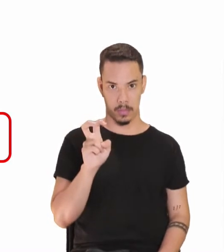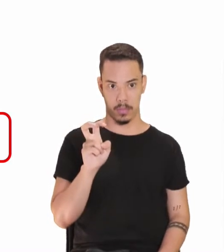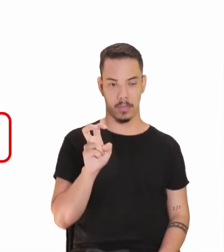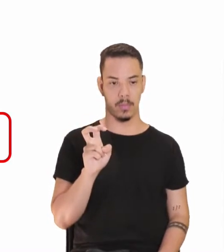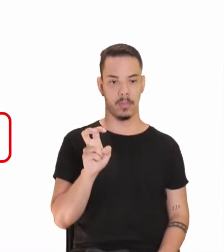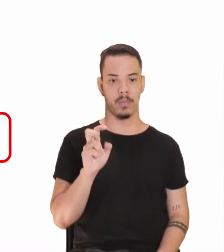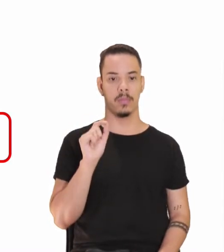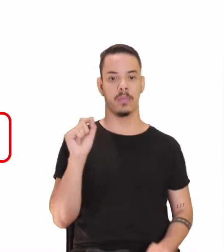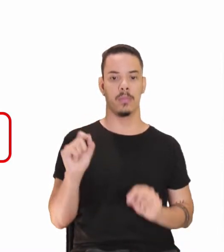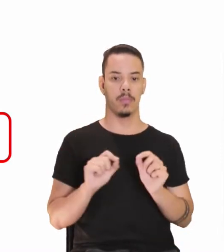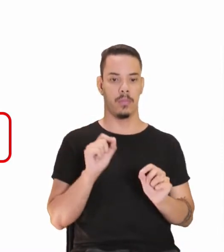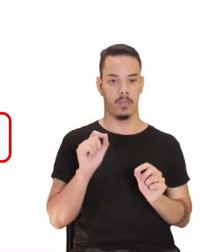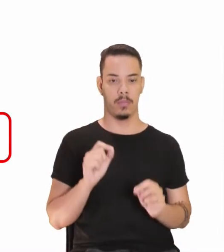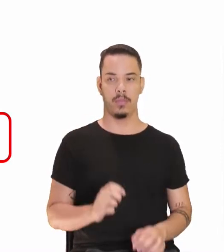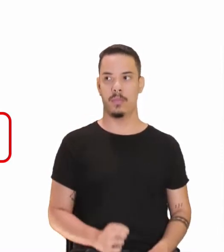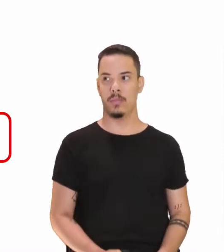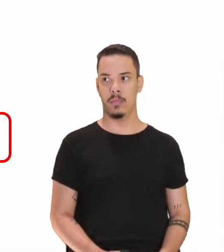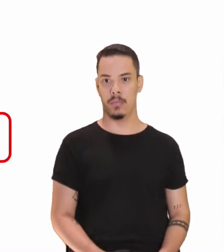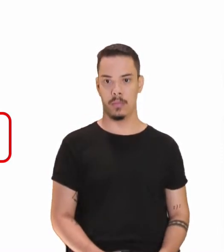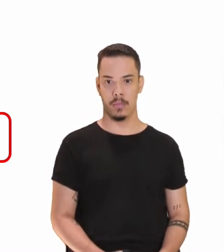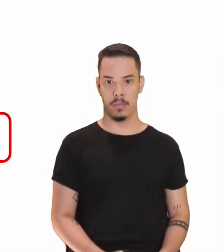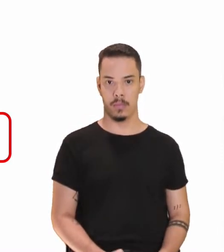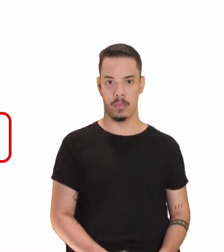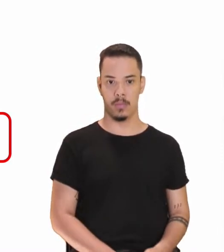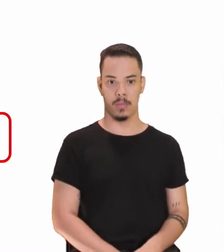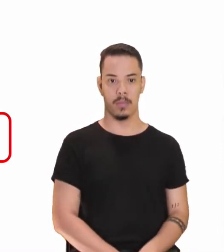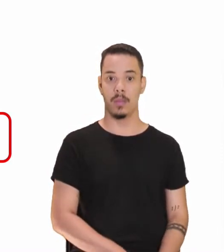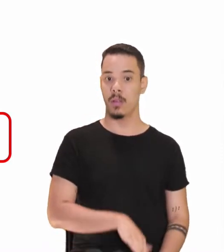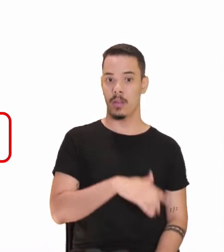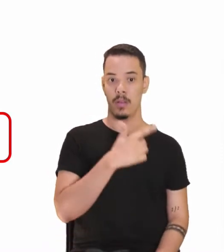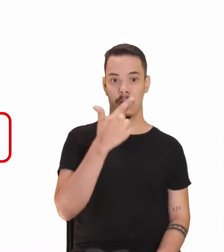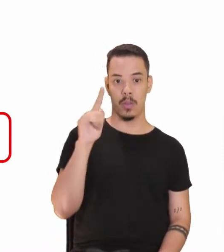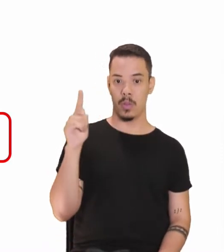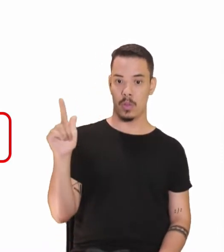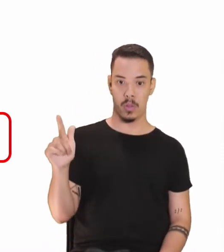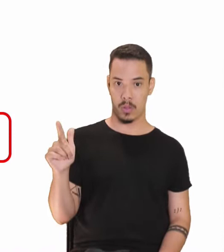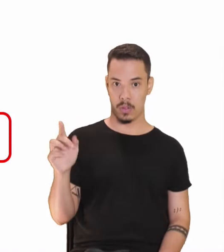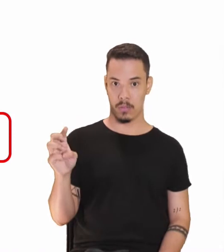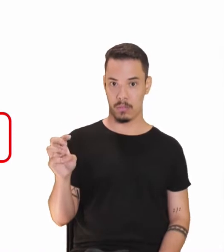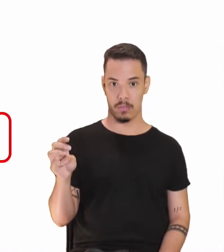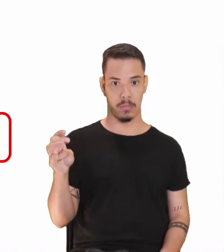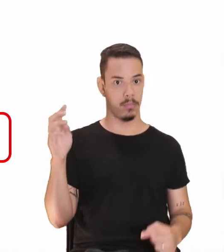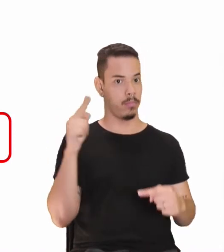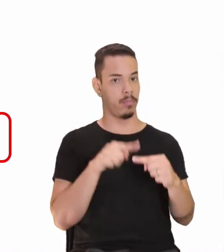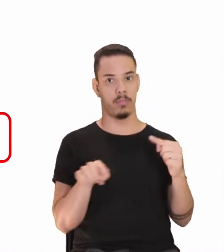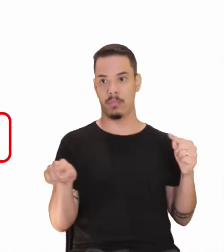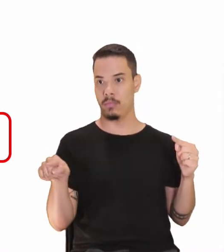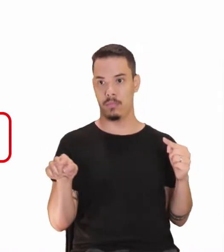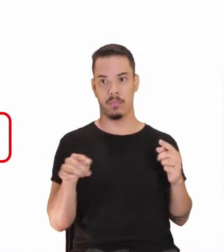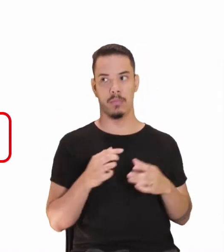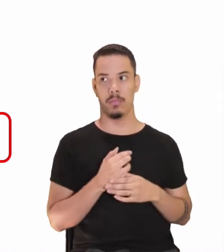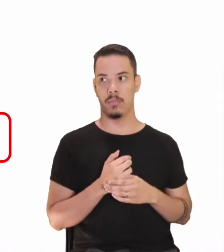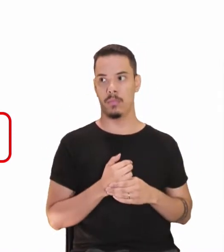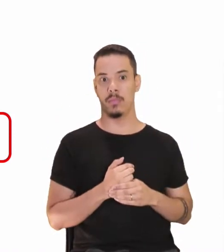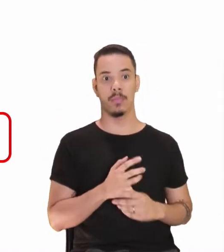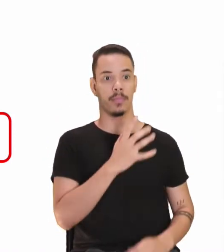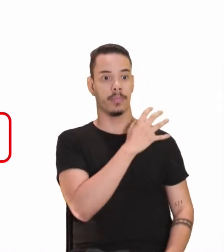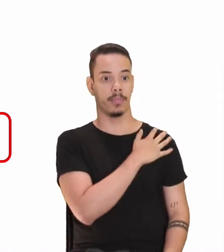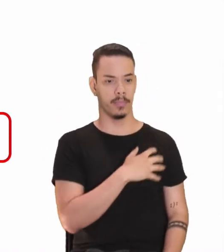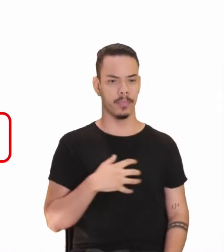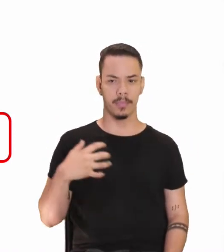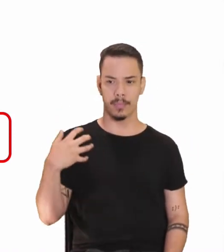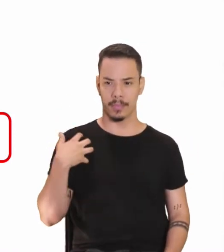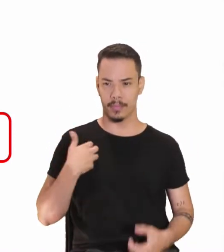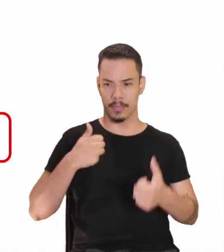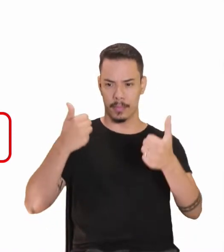questão seria aqui. Por quê? Olha só, as demais, elas estão então, incorretas, né? Aristóteles afirma